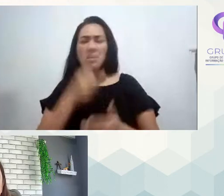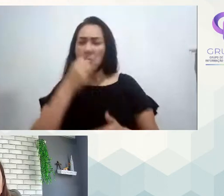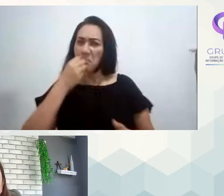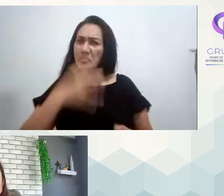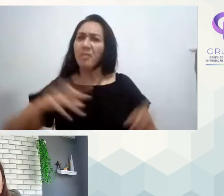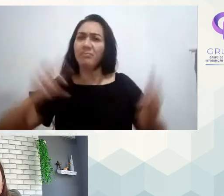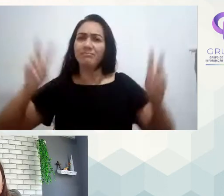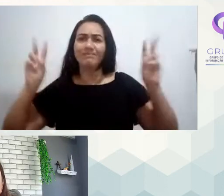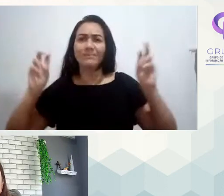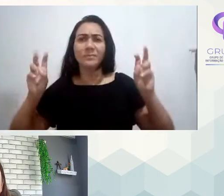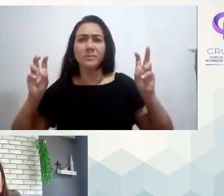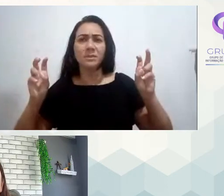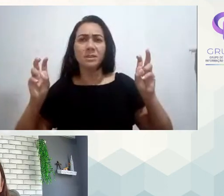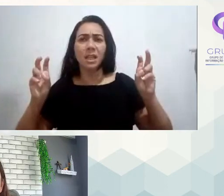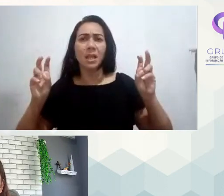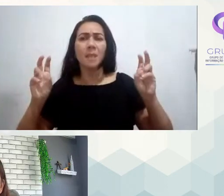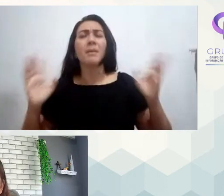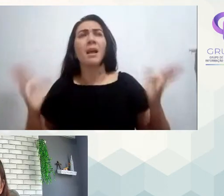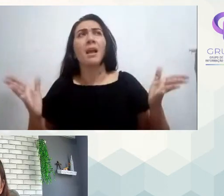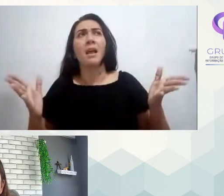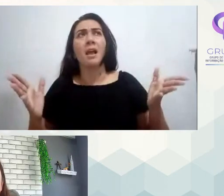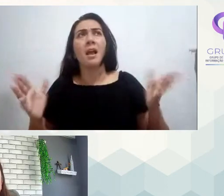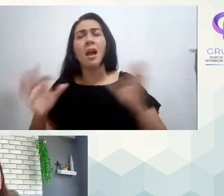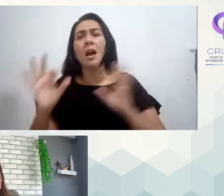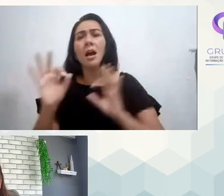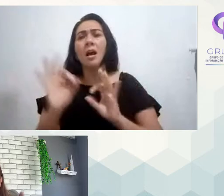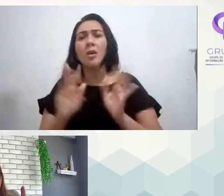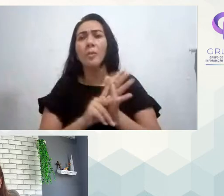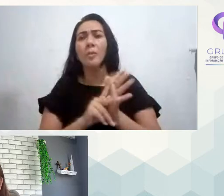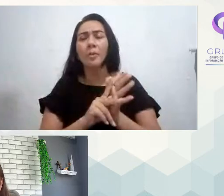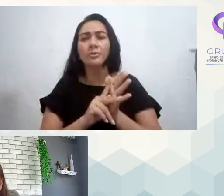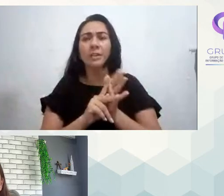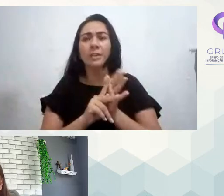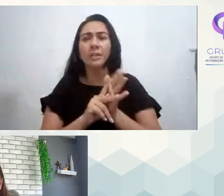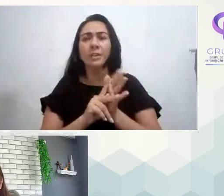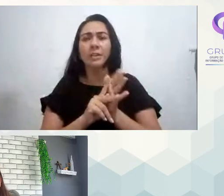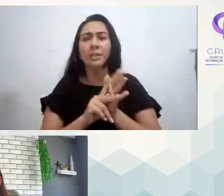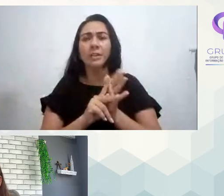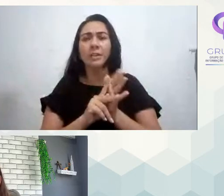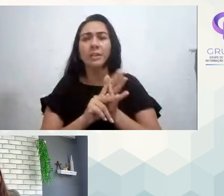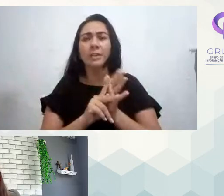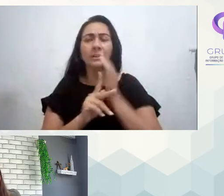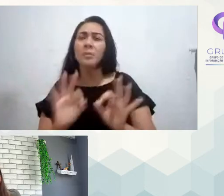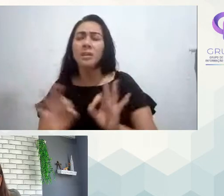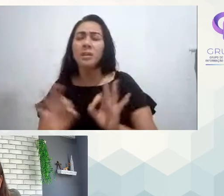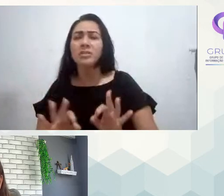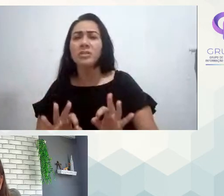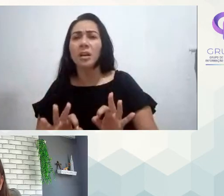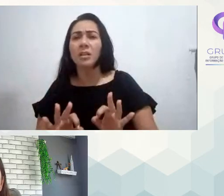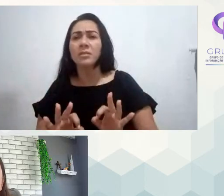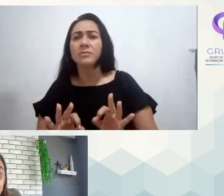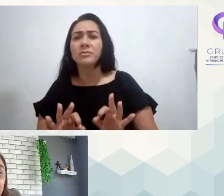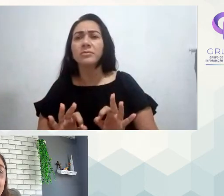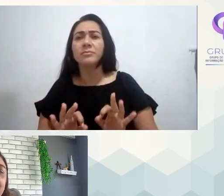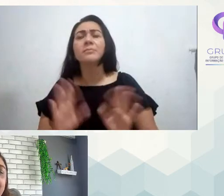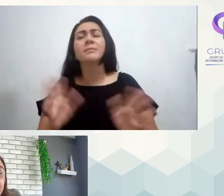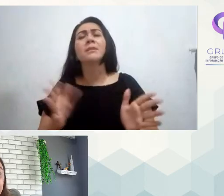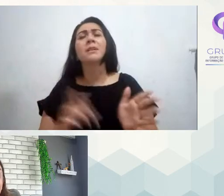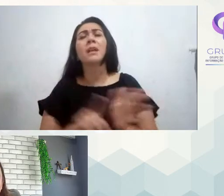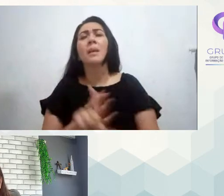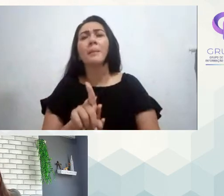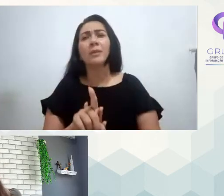a organização de um projeto com incentivos. Então, a pergunta é é de fato bem trabalhoso,